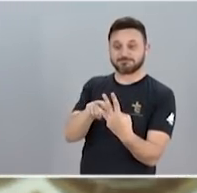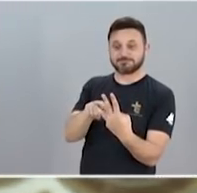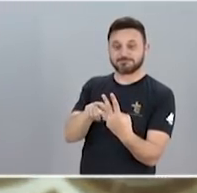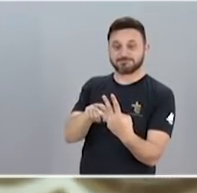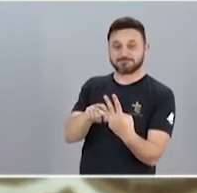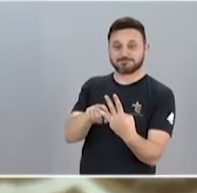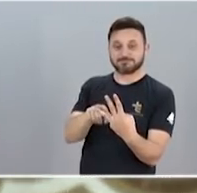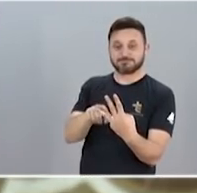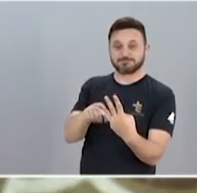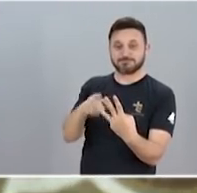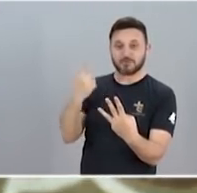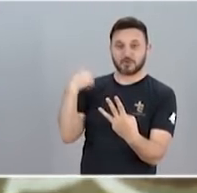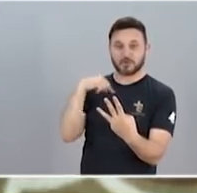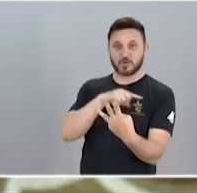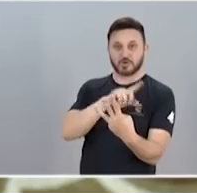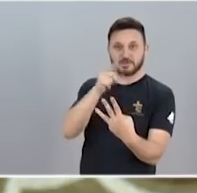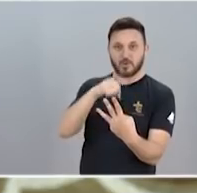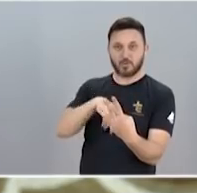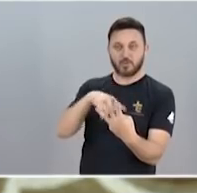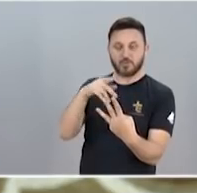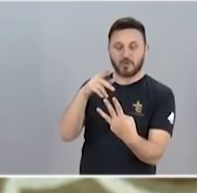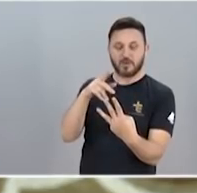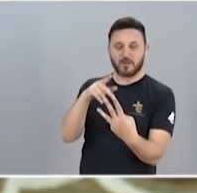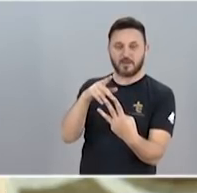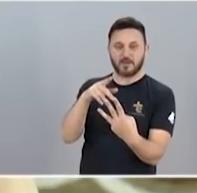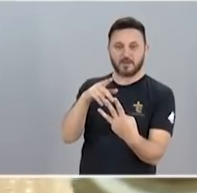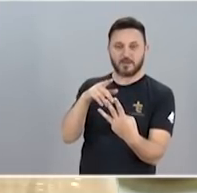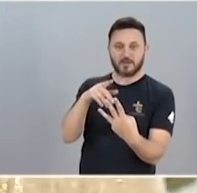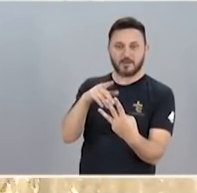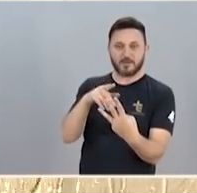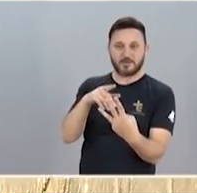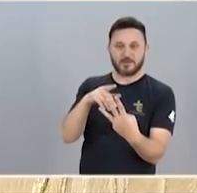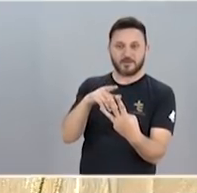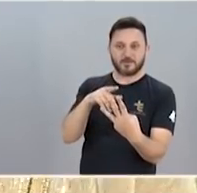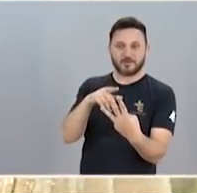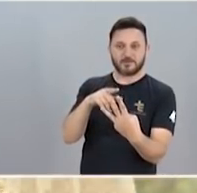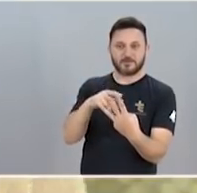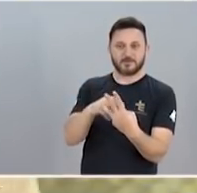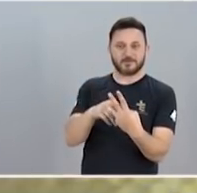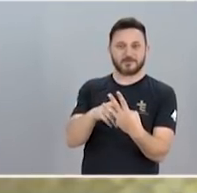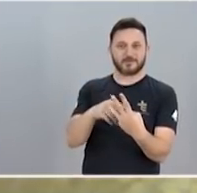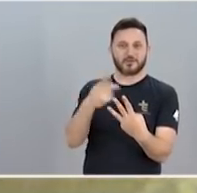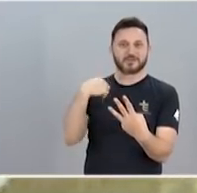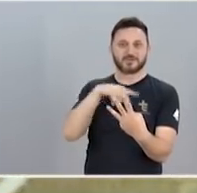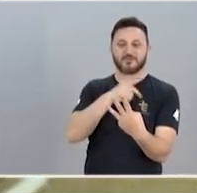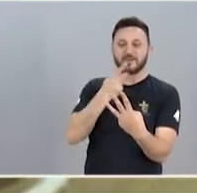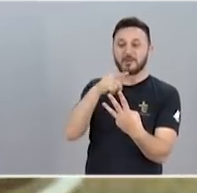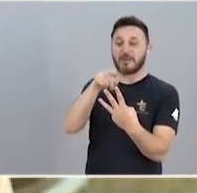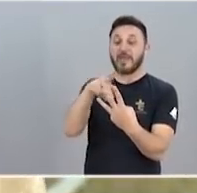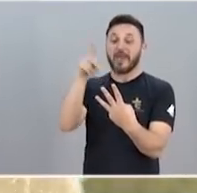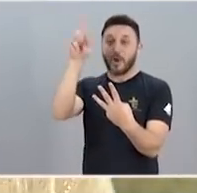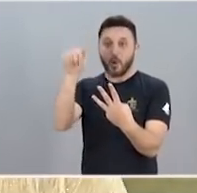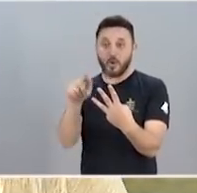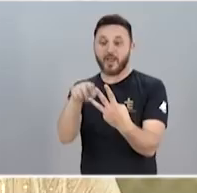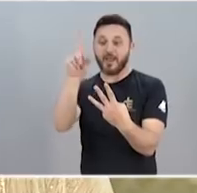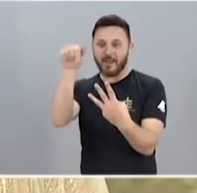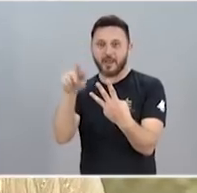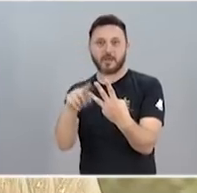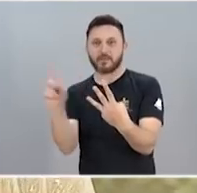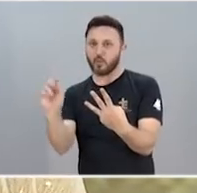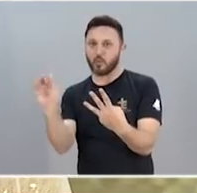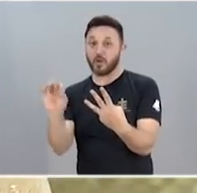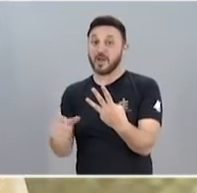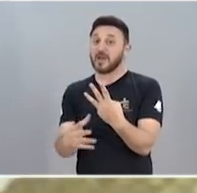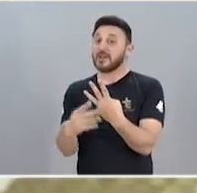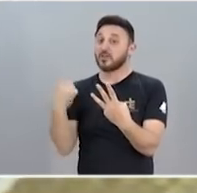politeístas. Nós não somos politeístas, nós somos monoteístas. Então nós temos um só